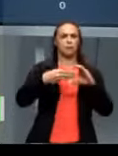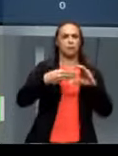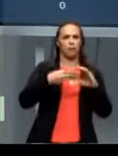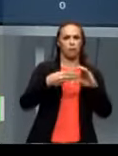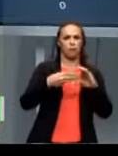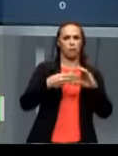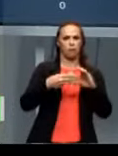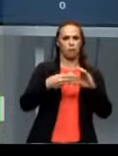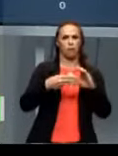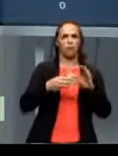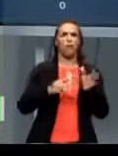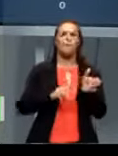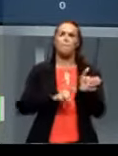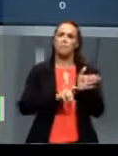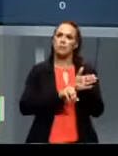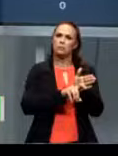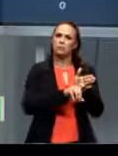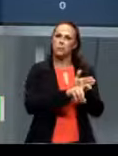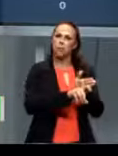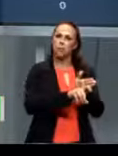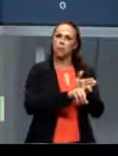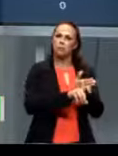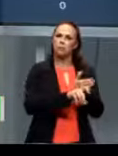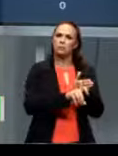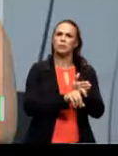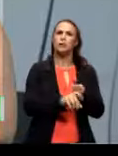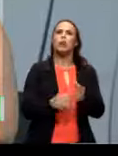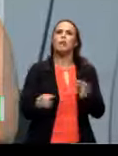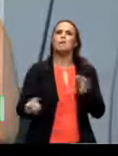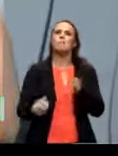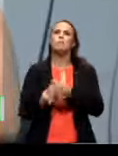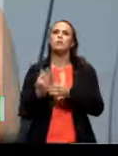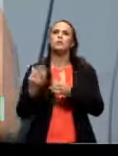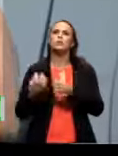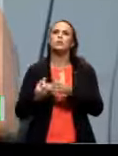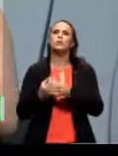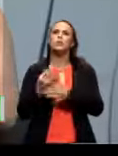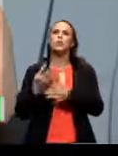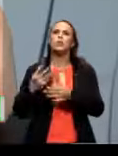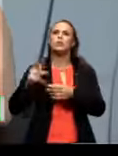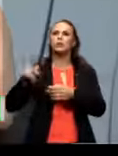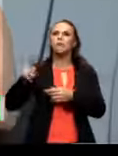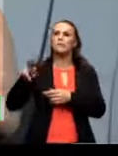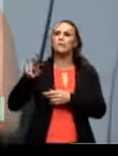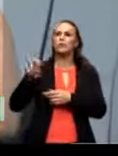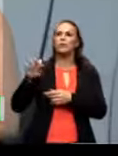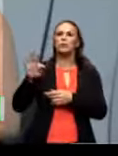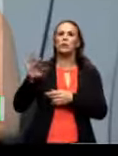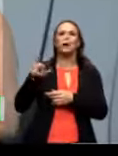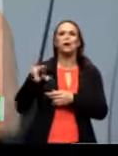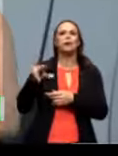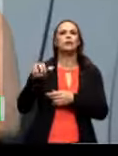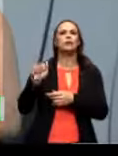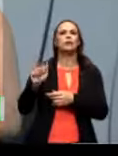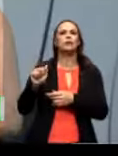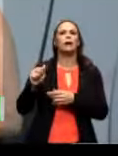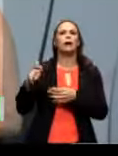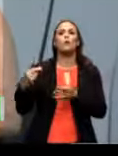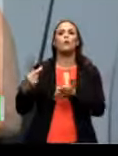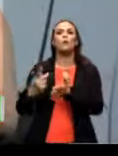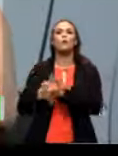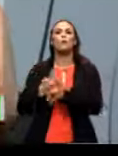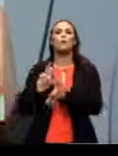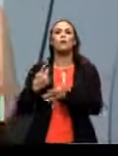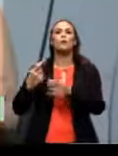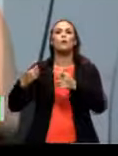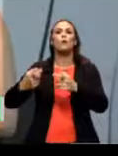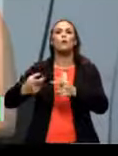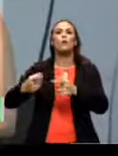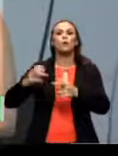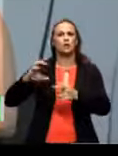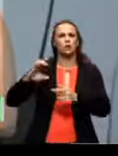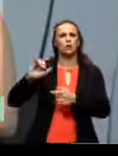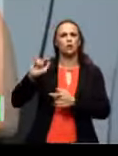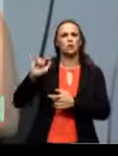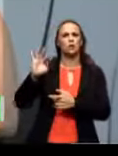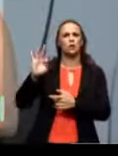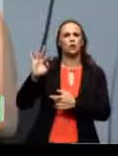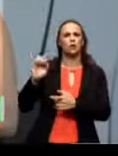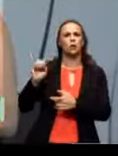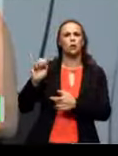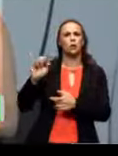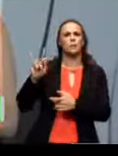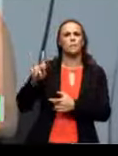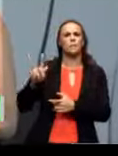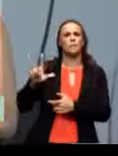é realizada no citoplasma? Ótimo. Quero mandar um abraço para Uberlândia. Eu morei em Uberlândia, fiz o 3º ano na